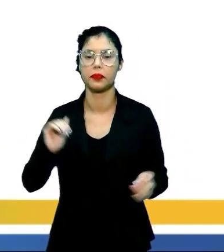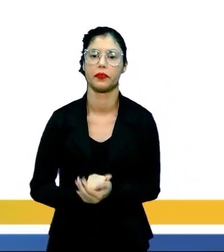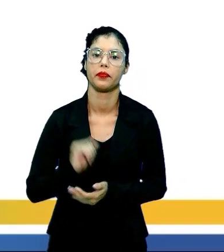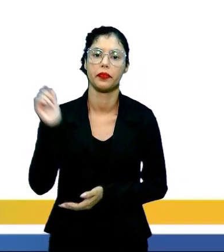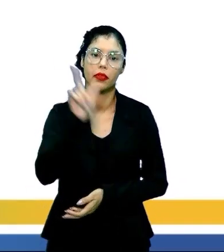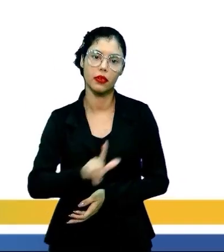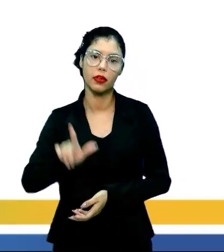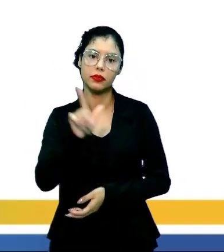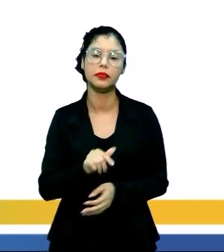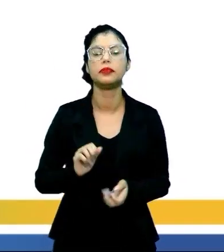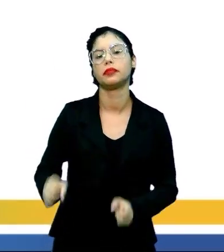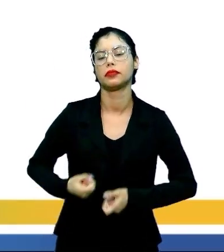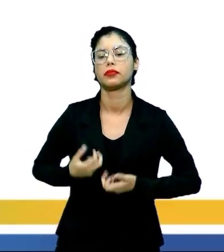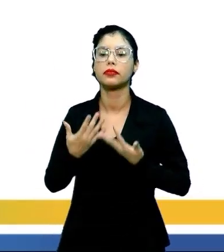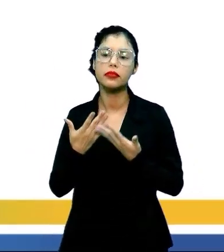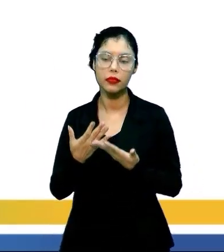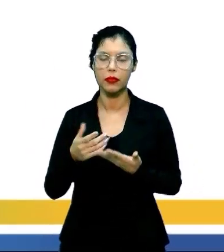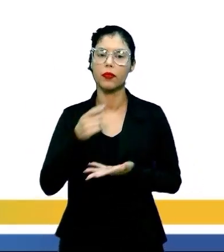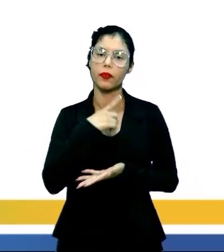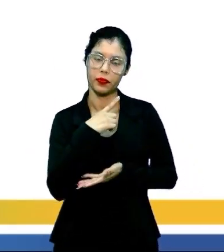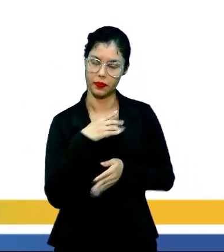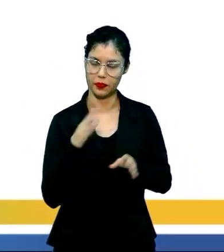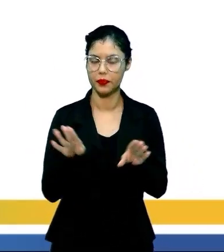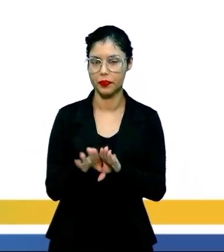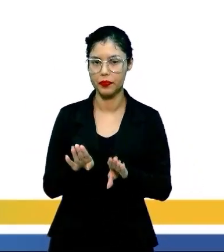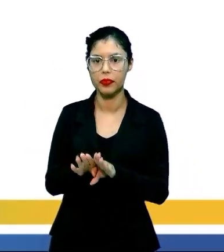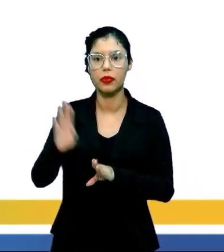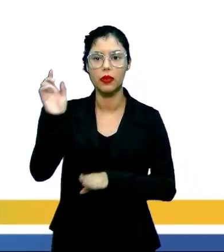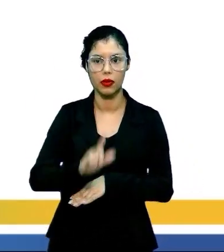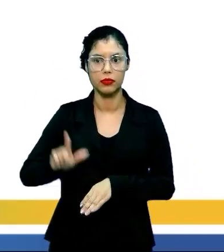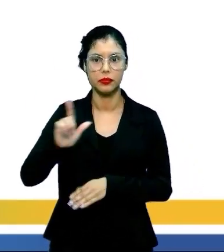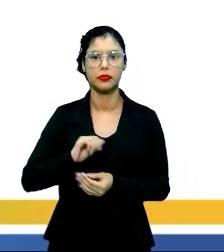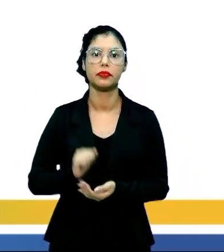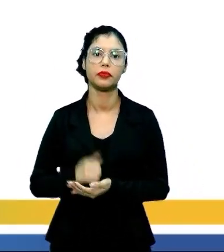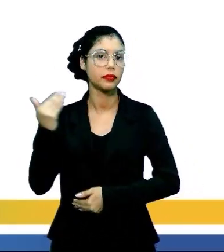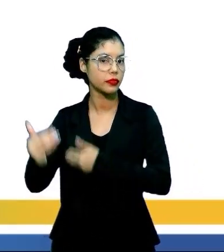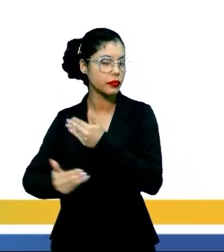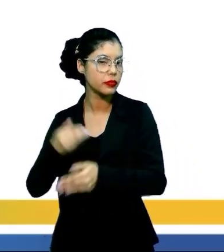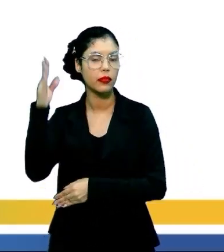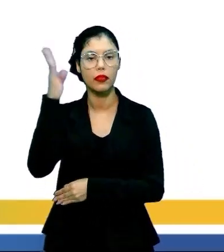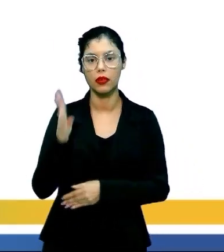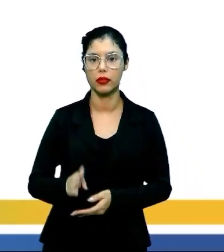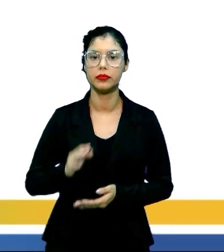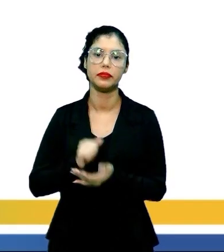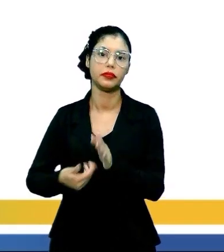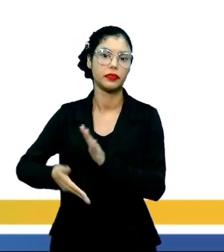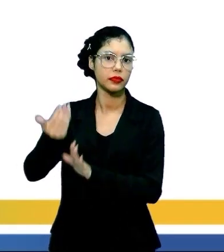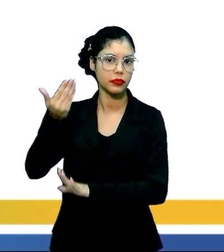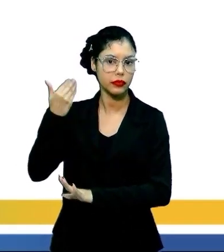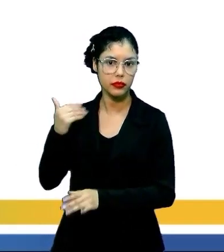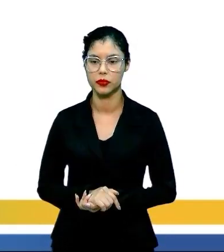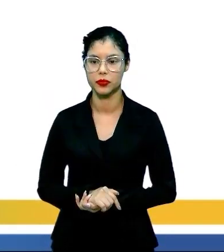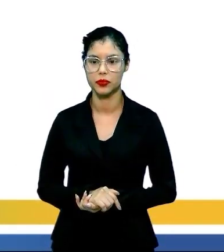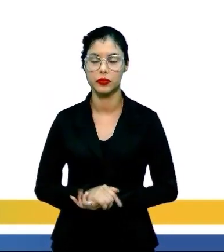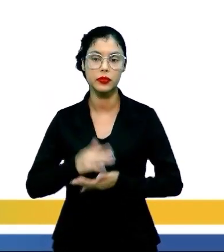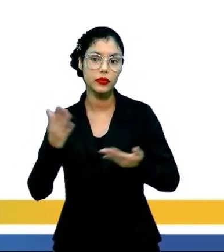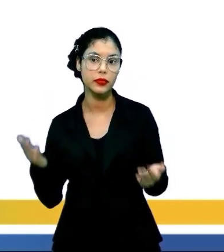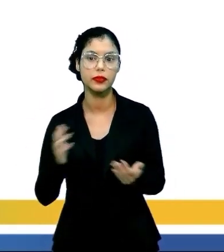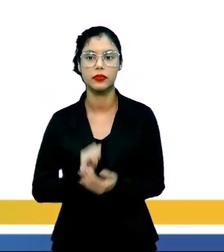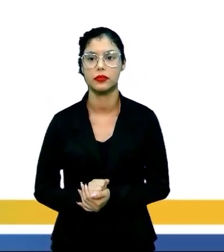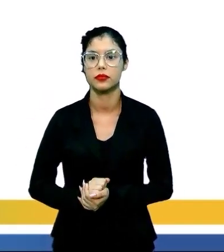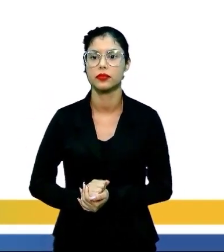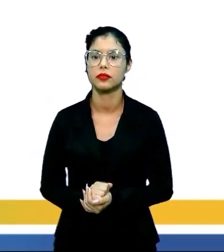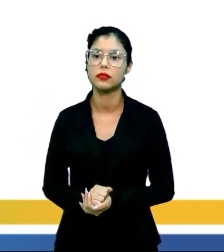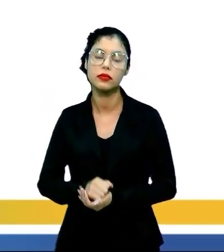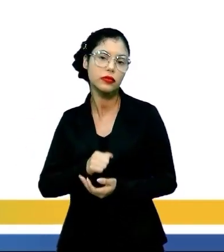acerca das manifestações literárias e literaturas que se desenvolvem no Brasil desde a sua descoberta. Então,